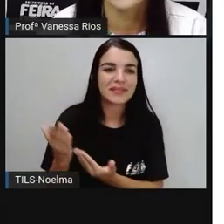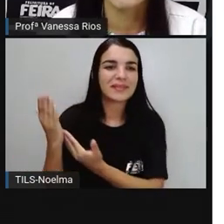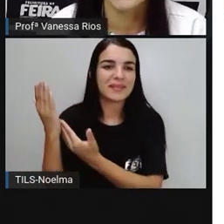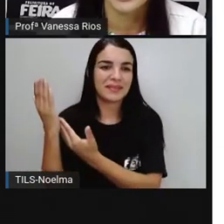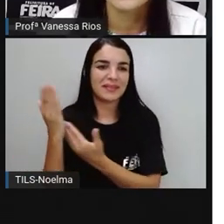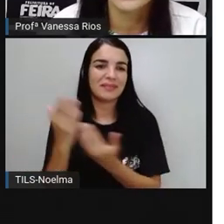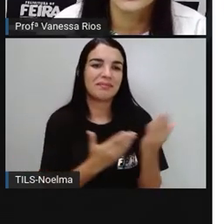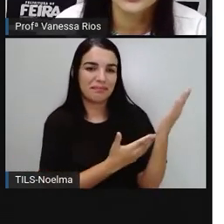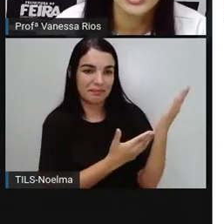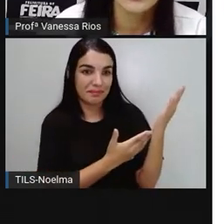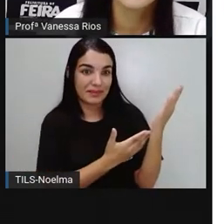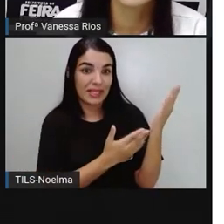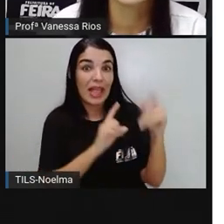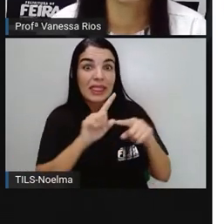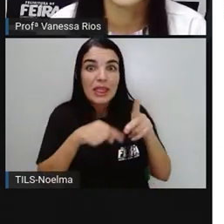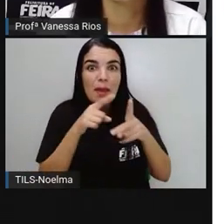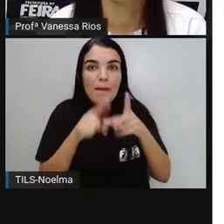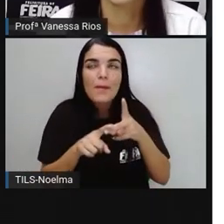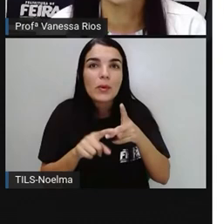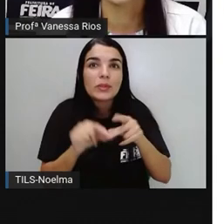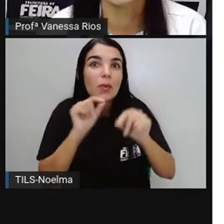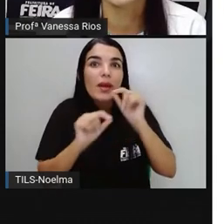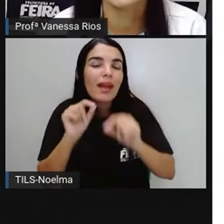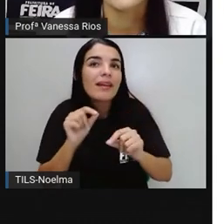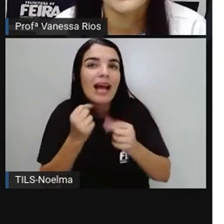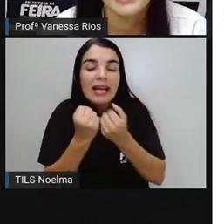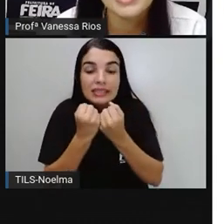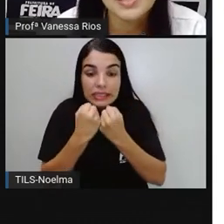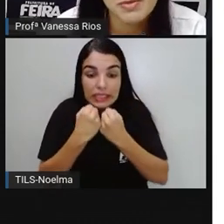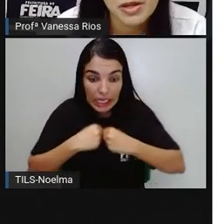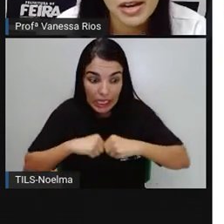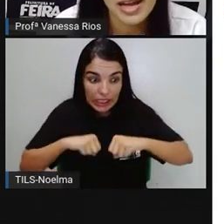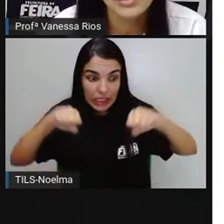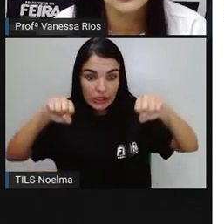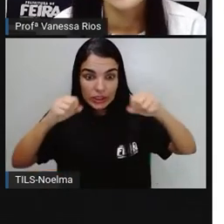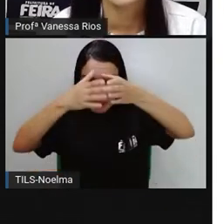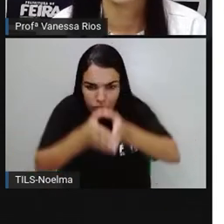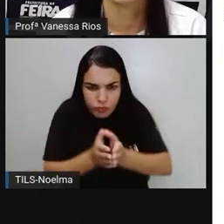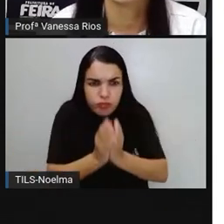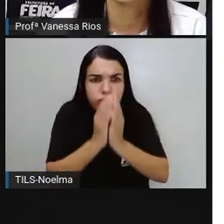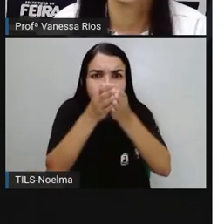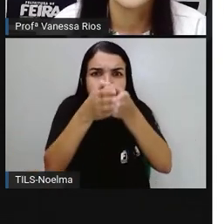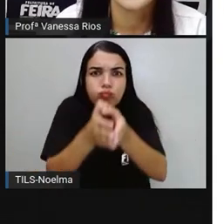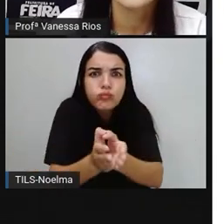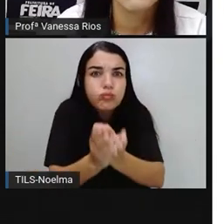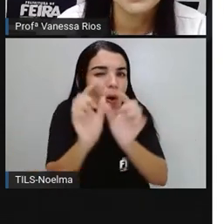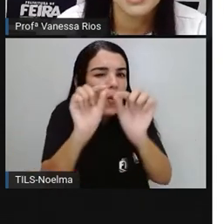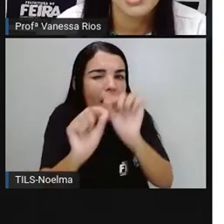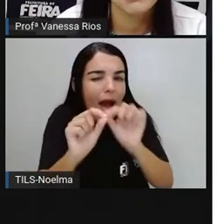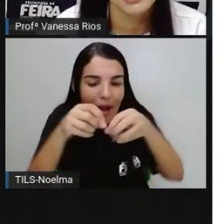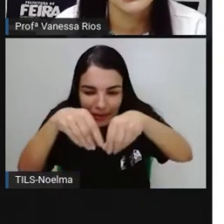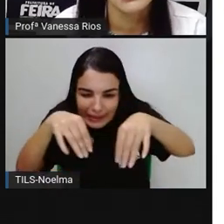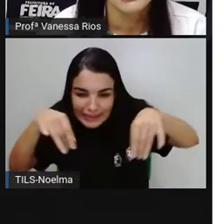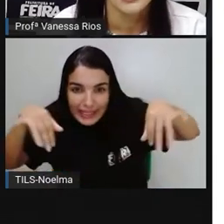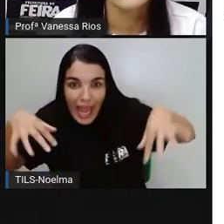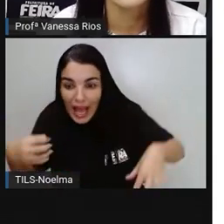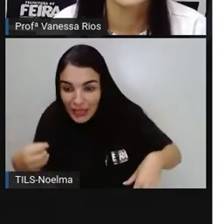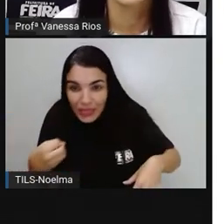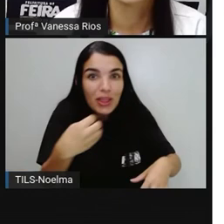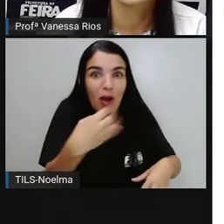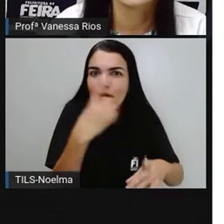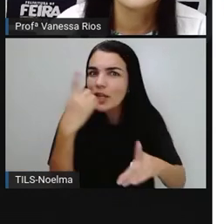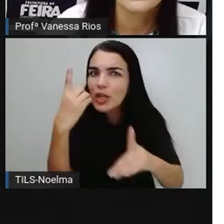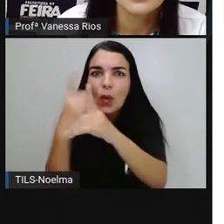grandes navegações, né, quando o espaço começou a ser explorado e novas terras passaram aí a